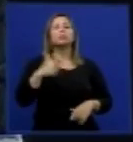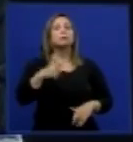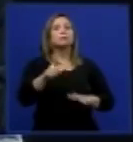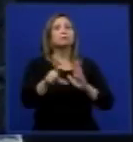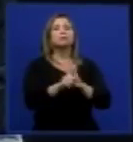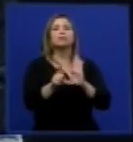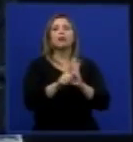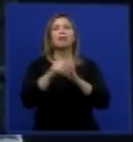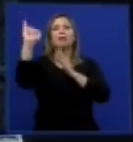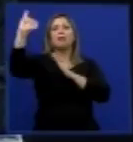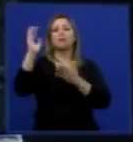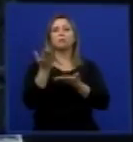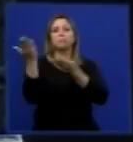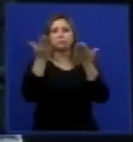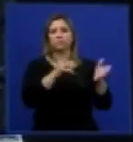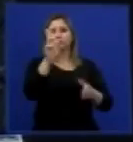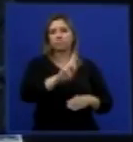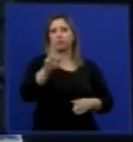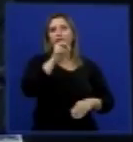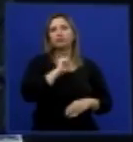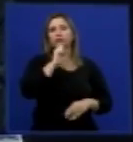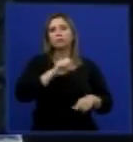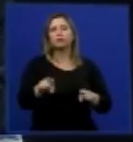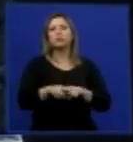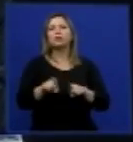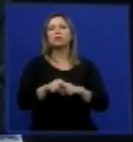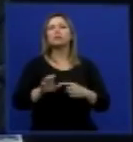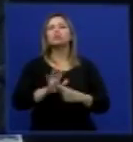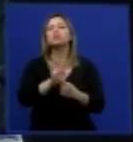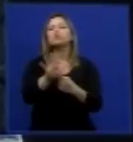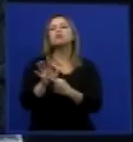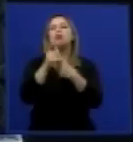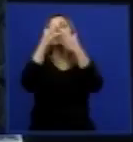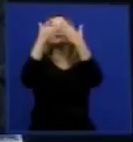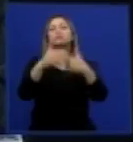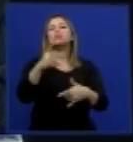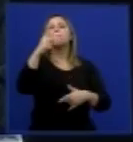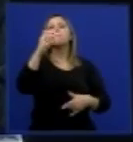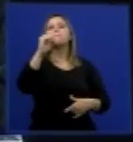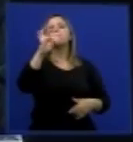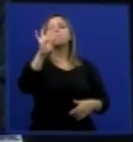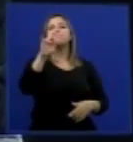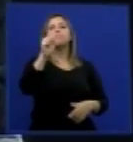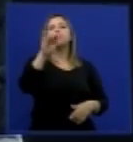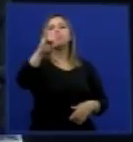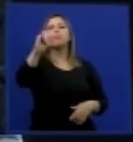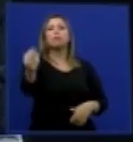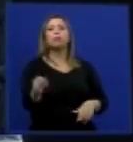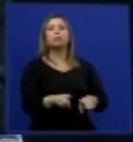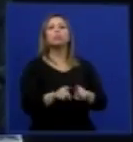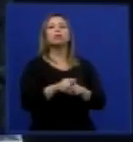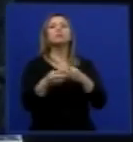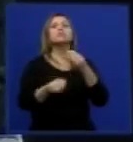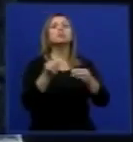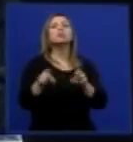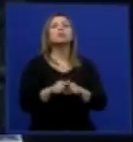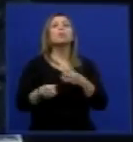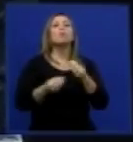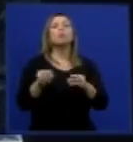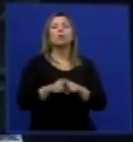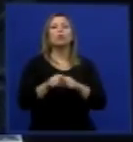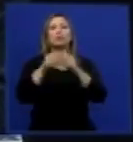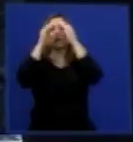usados cuja matéria tem sido tratada através de simples portarias e resolução e resoluções O que é vedado pela